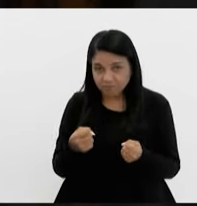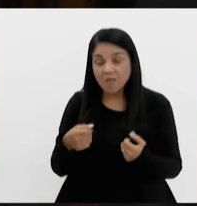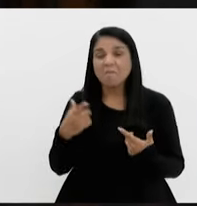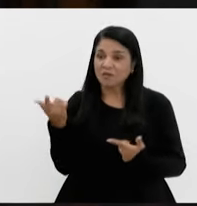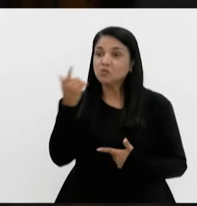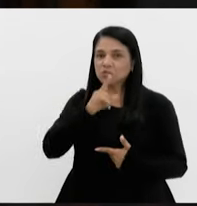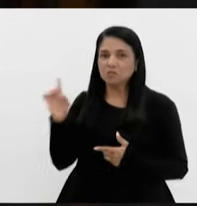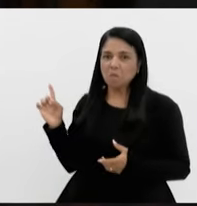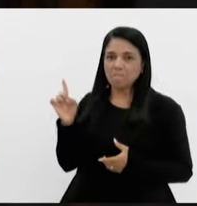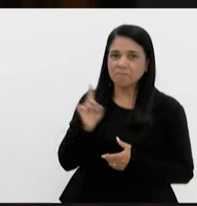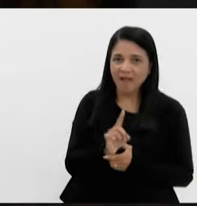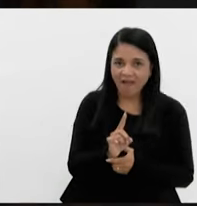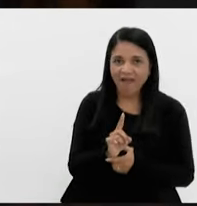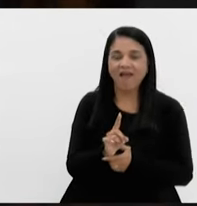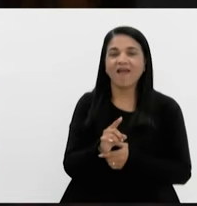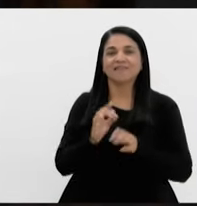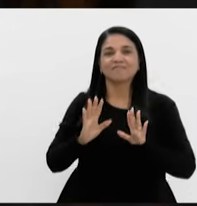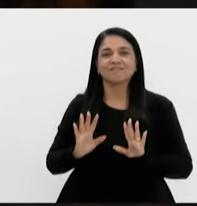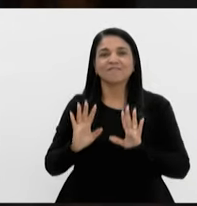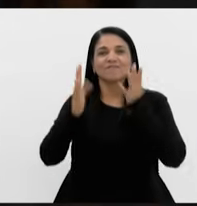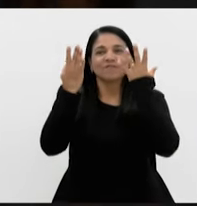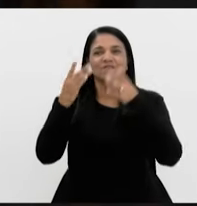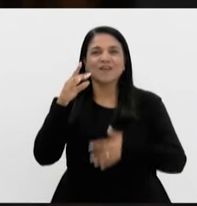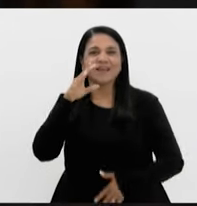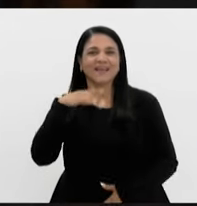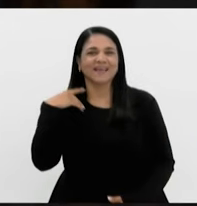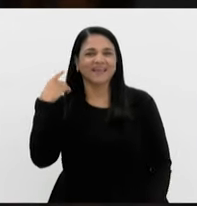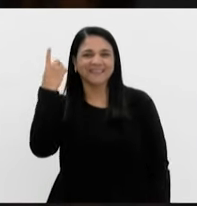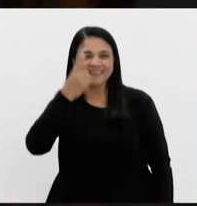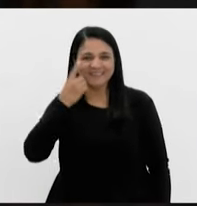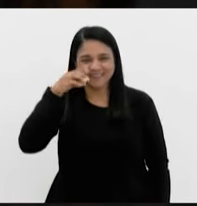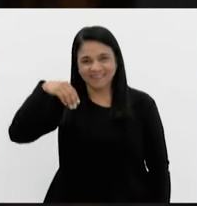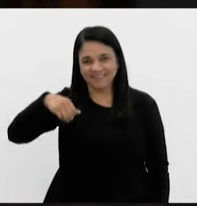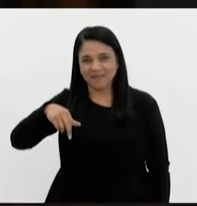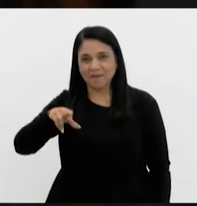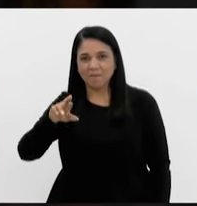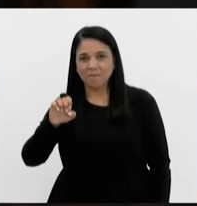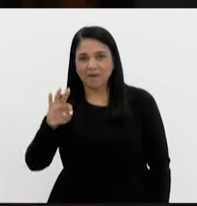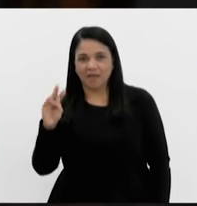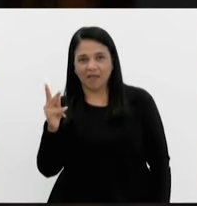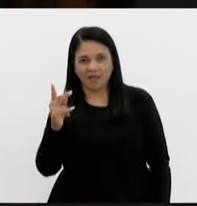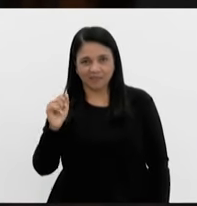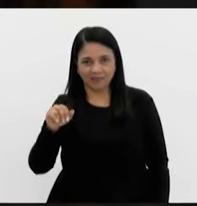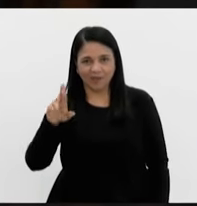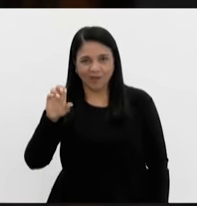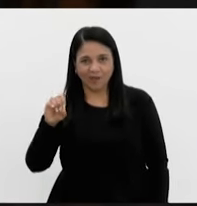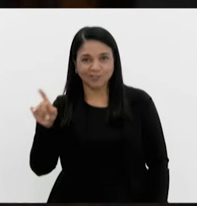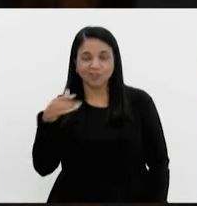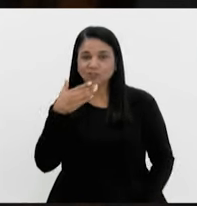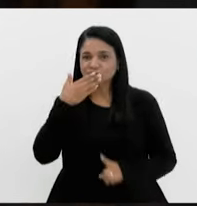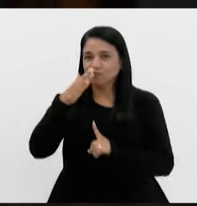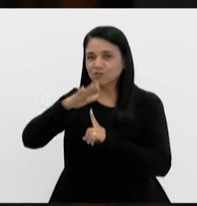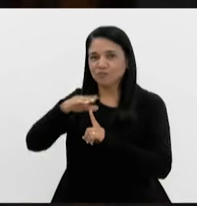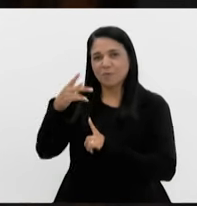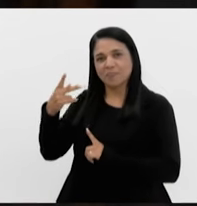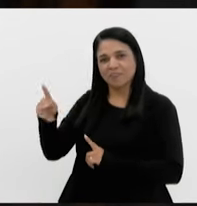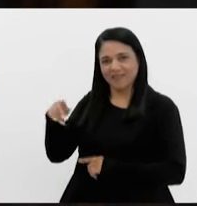Renato e aí viva a deputada Marta Rocha que é o time dela né e